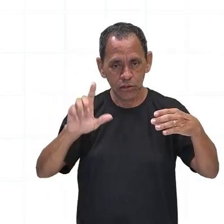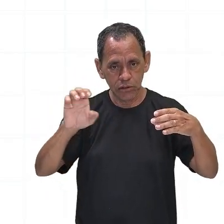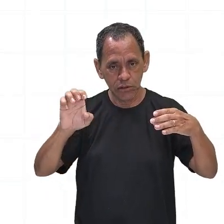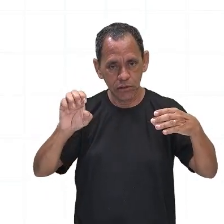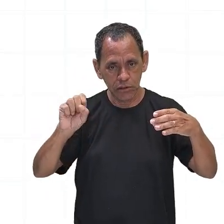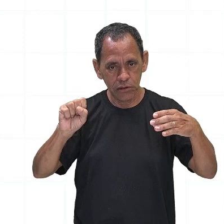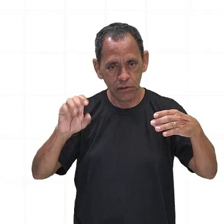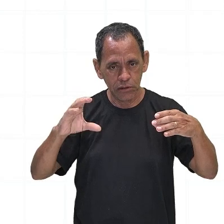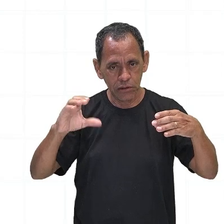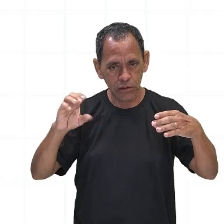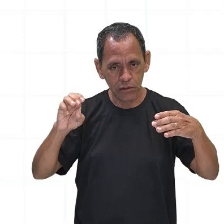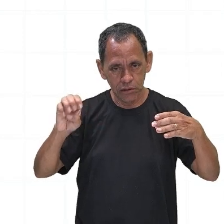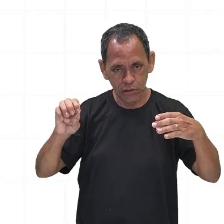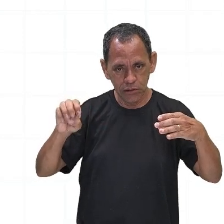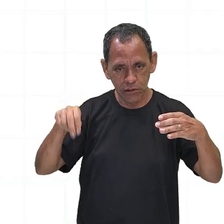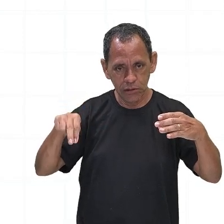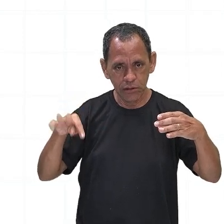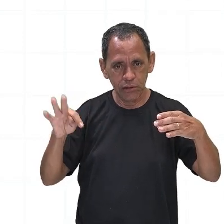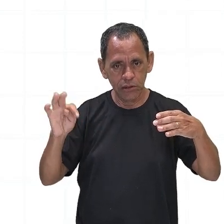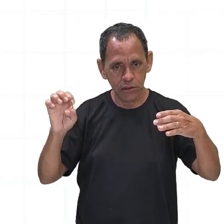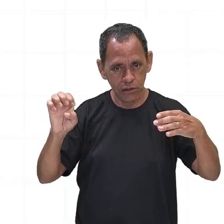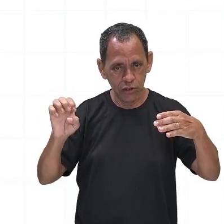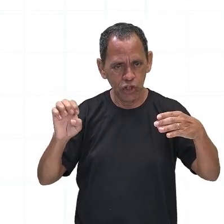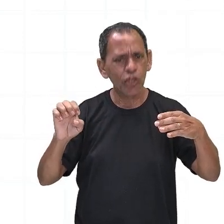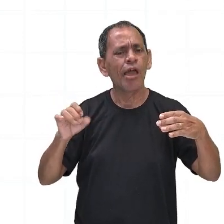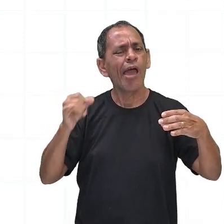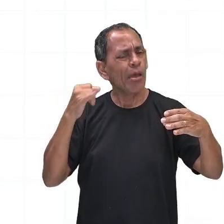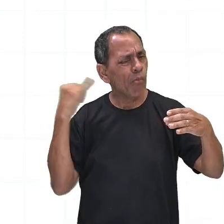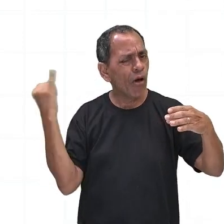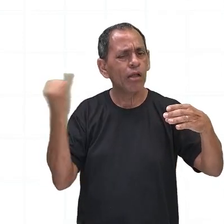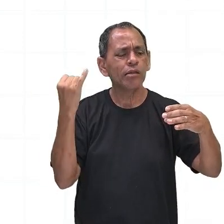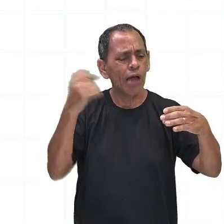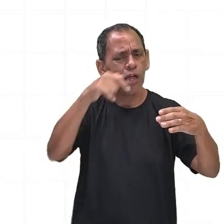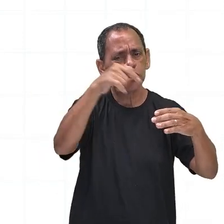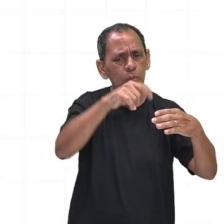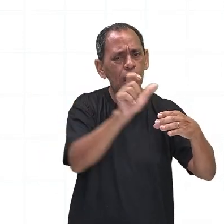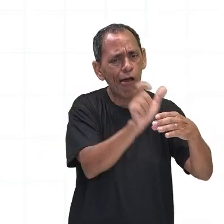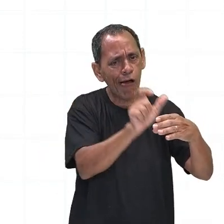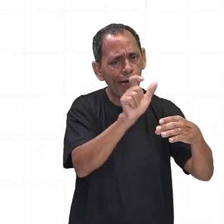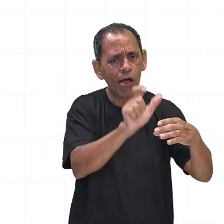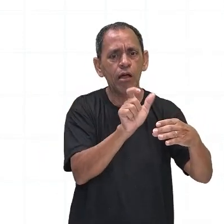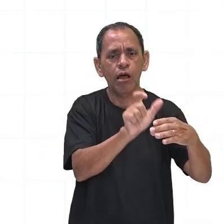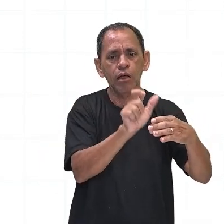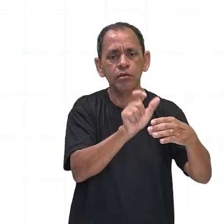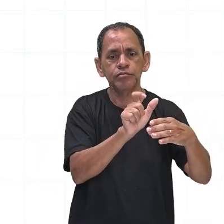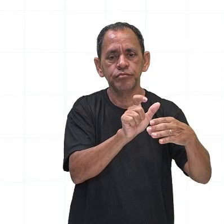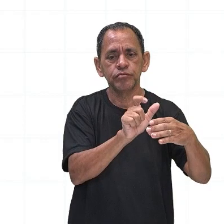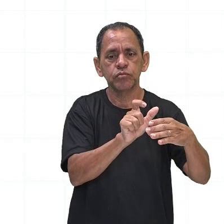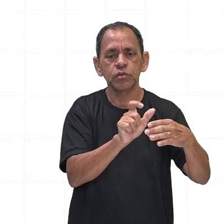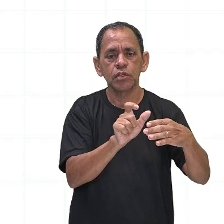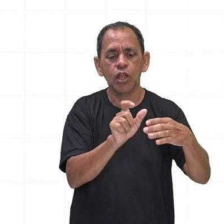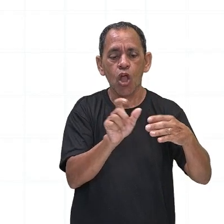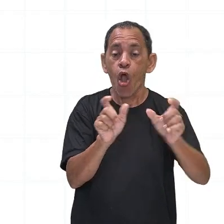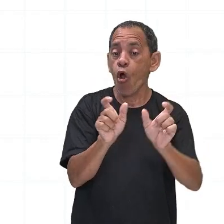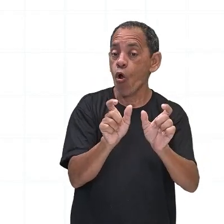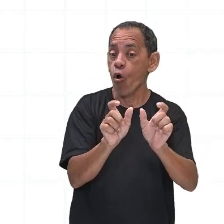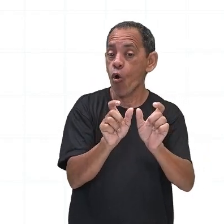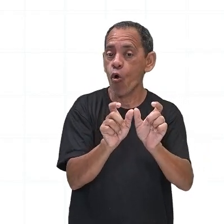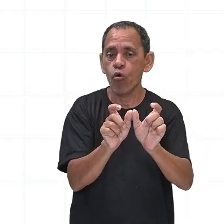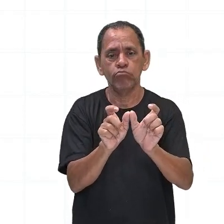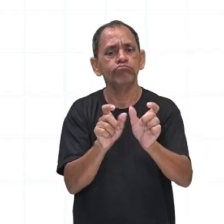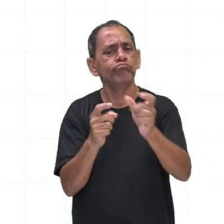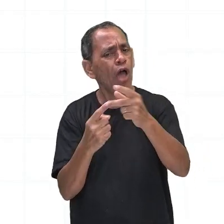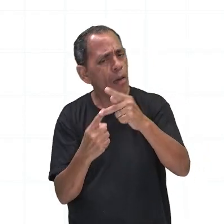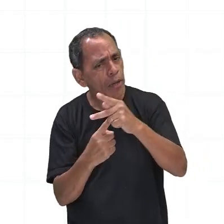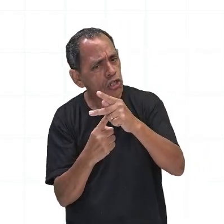exerce a função de núcleo, é a mais importante. E ao observar o predicado, certo? Nós podemos observar aí,